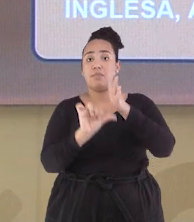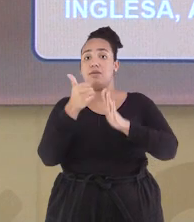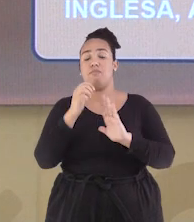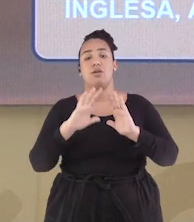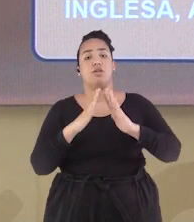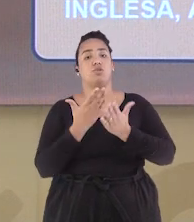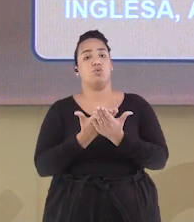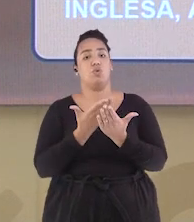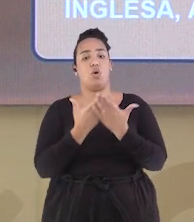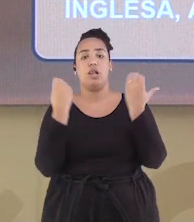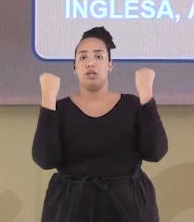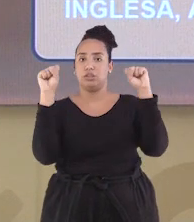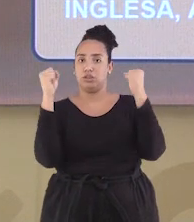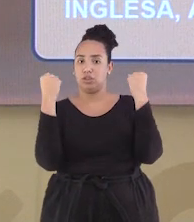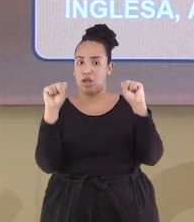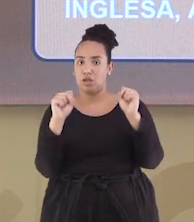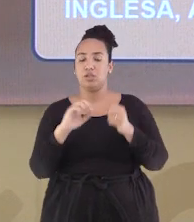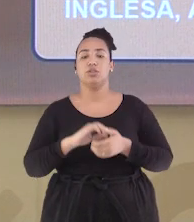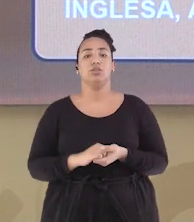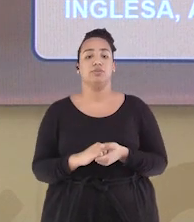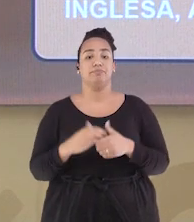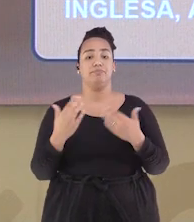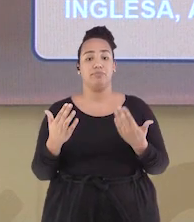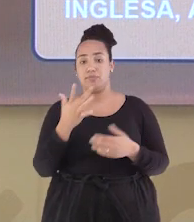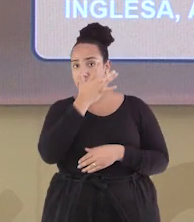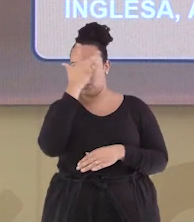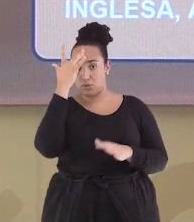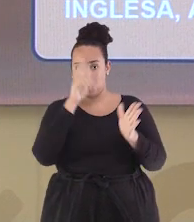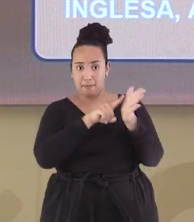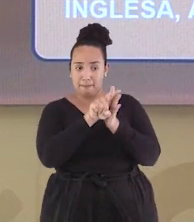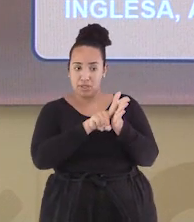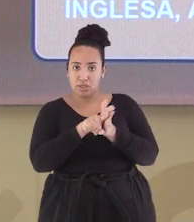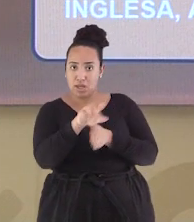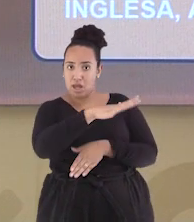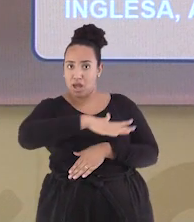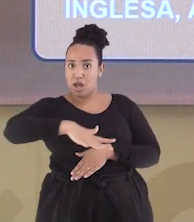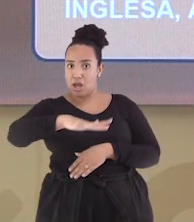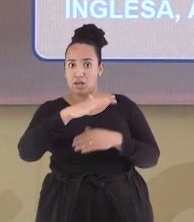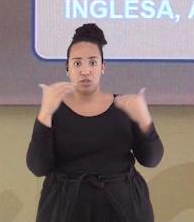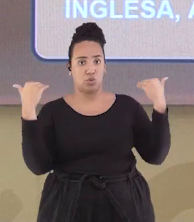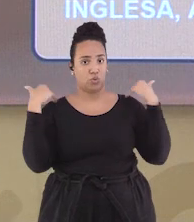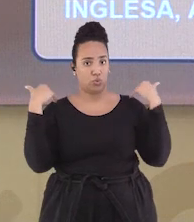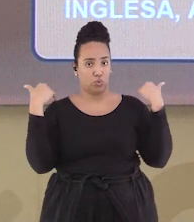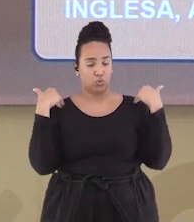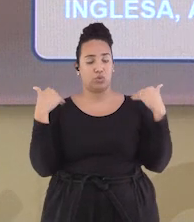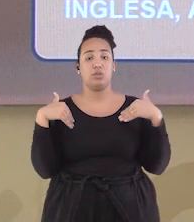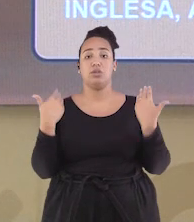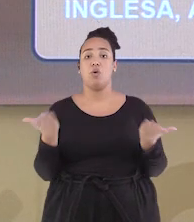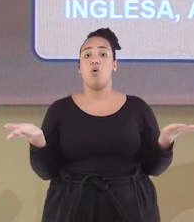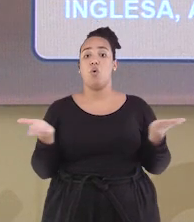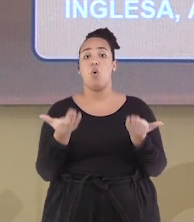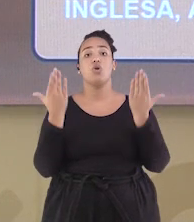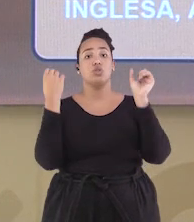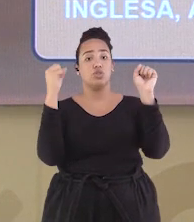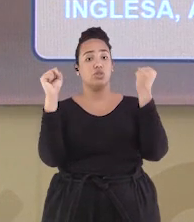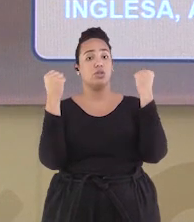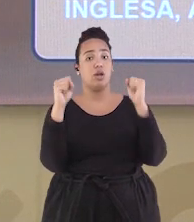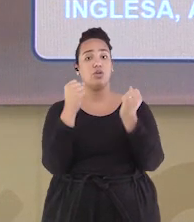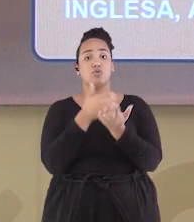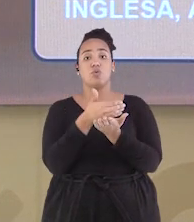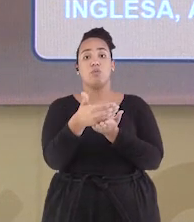ginástica. Para os especialistas da área de educação física, a ginástica atual teve sua origem por volta do